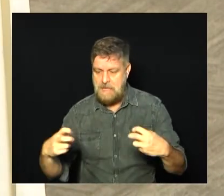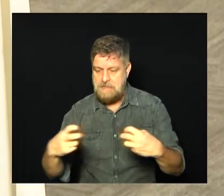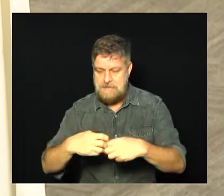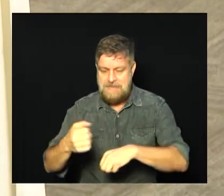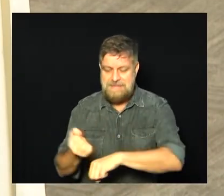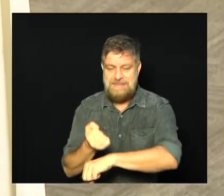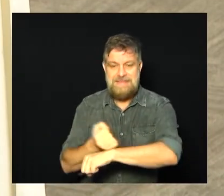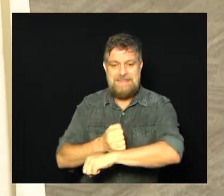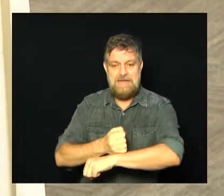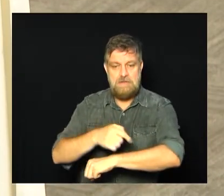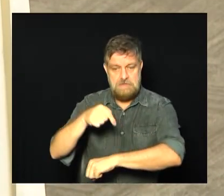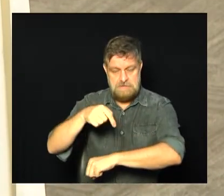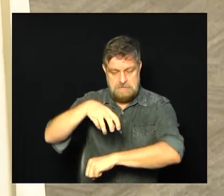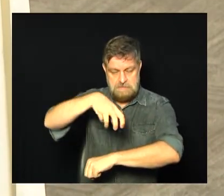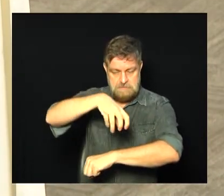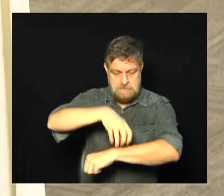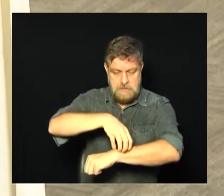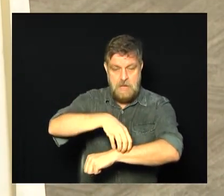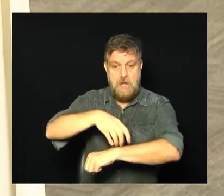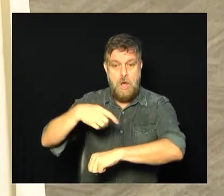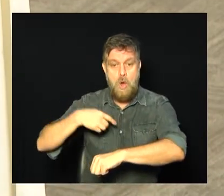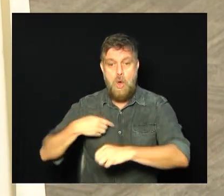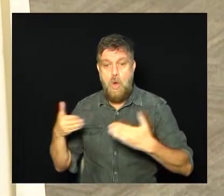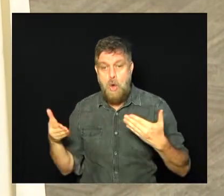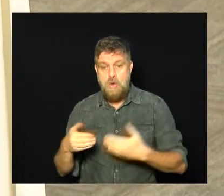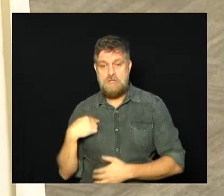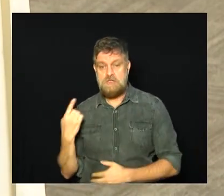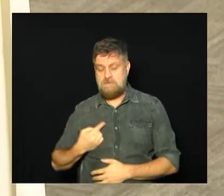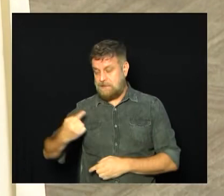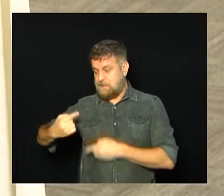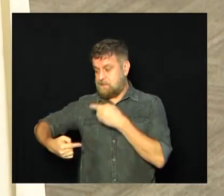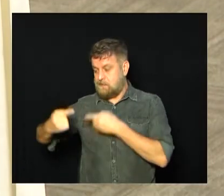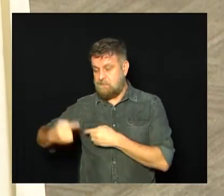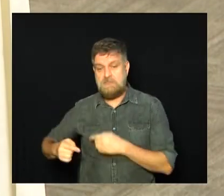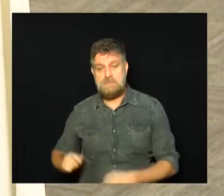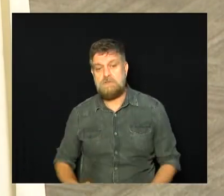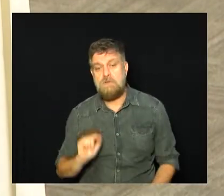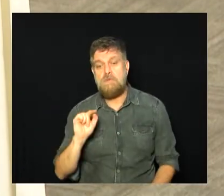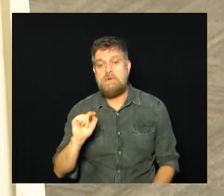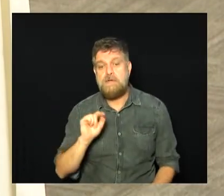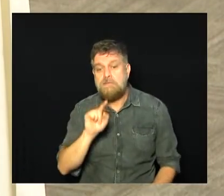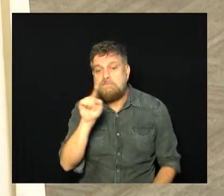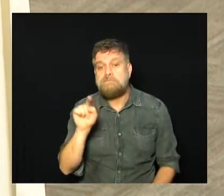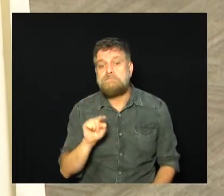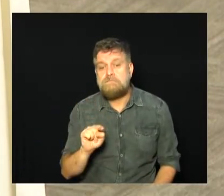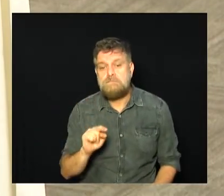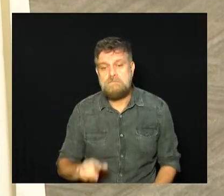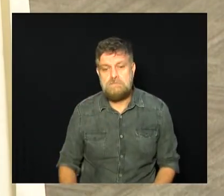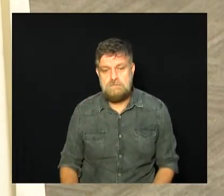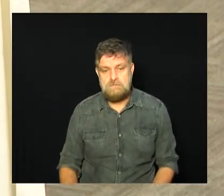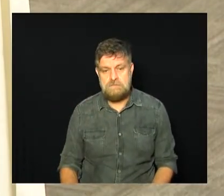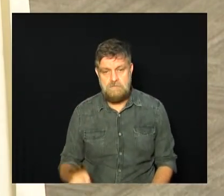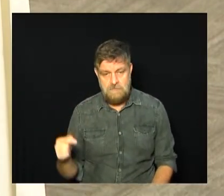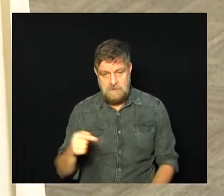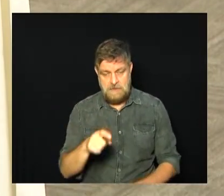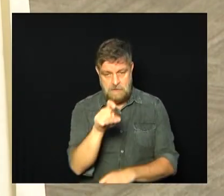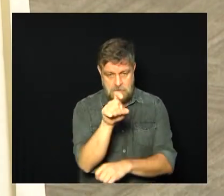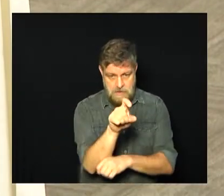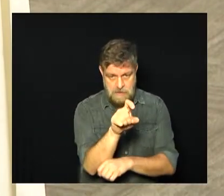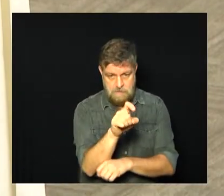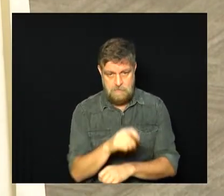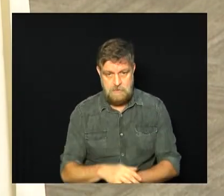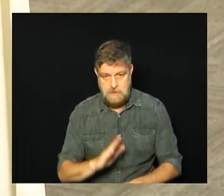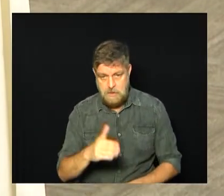Hoje, inclusive, foi bastante debatida essa questão aqui na audiência pública. Na verdade, esse Parklet do Cambuí, quando ele